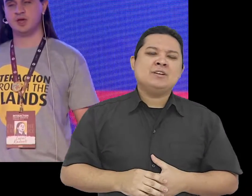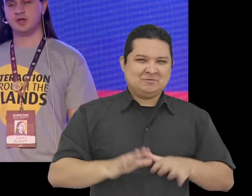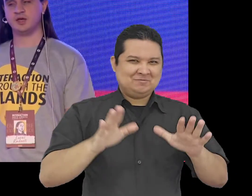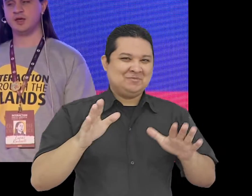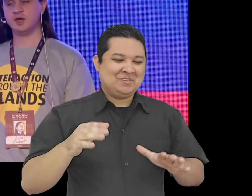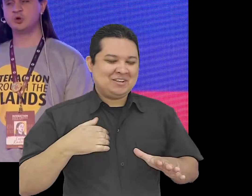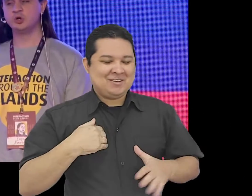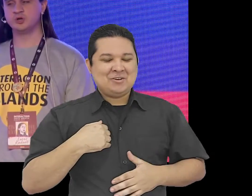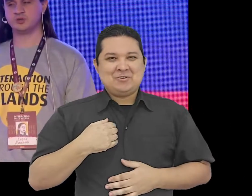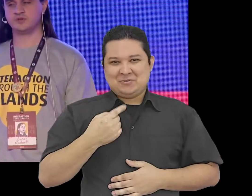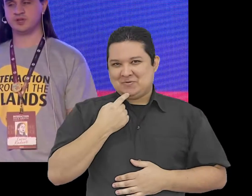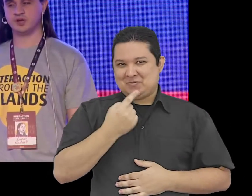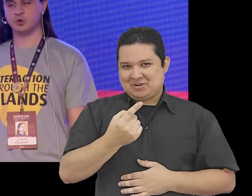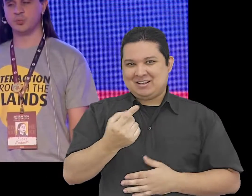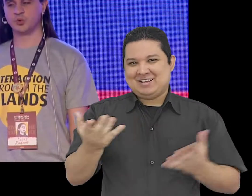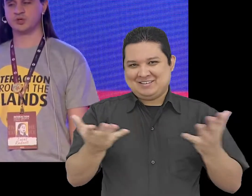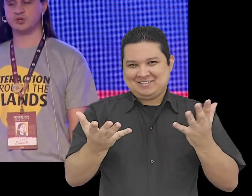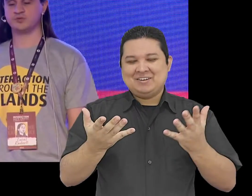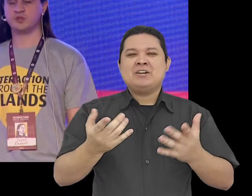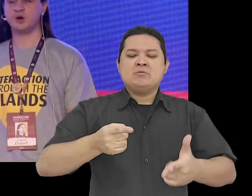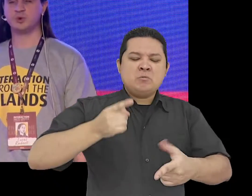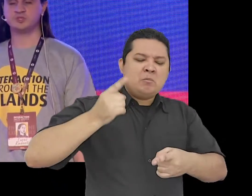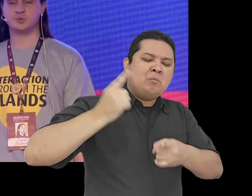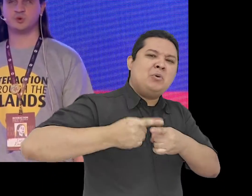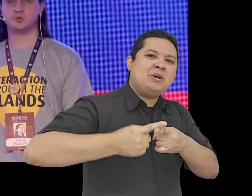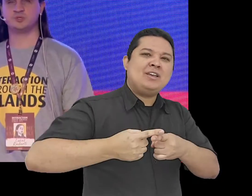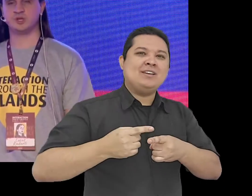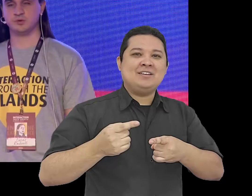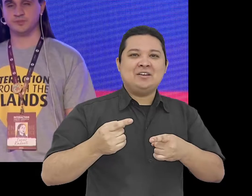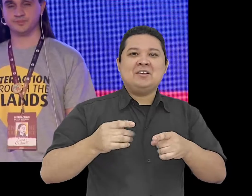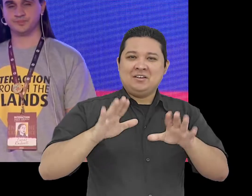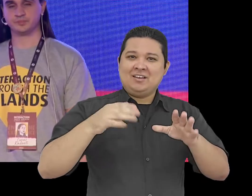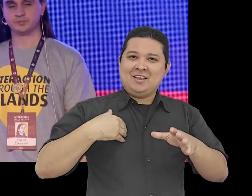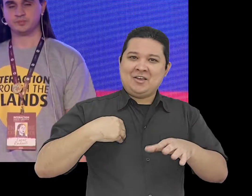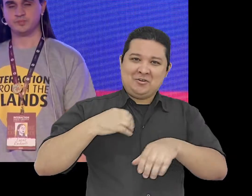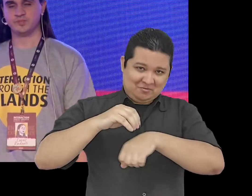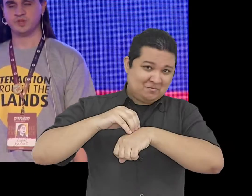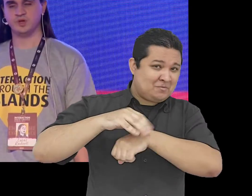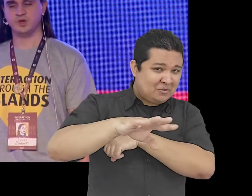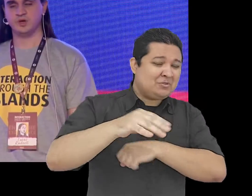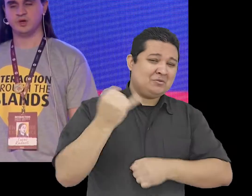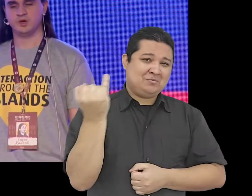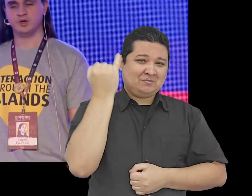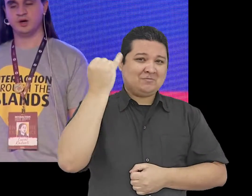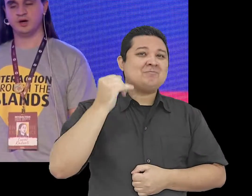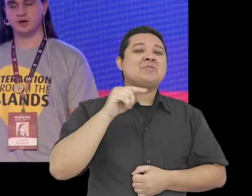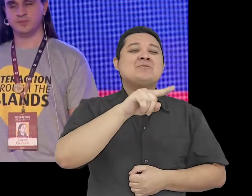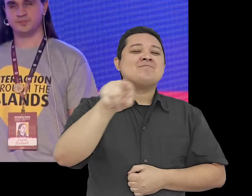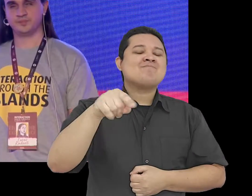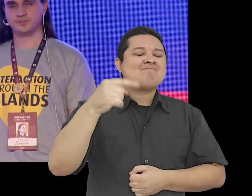verdade, é curioso eu falar o porquê no final, mas isso é proposital.